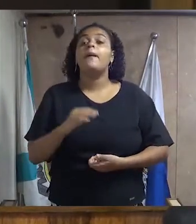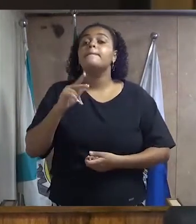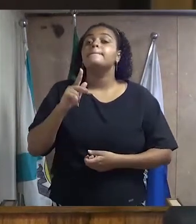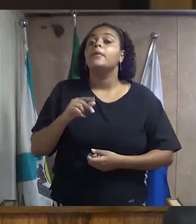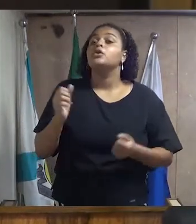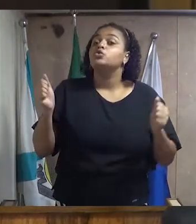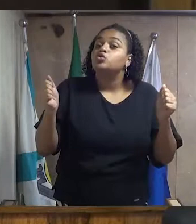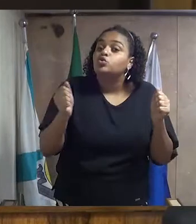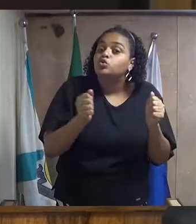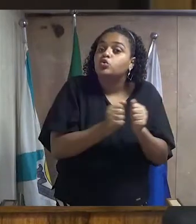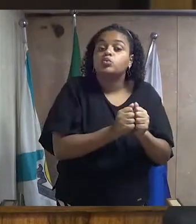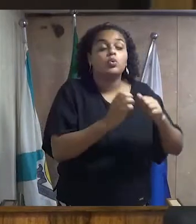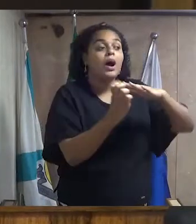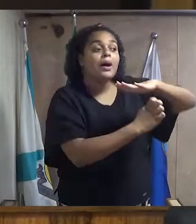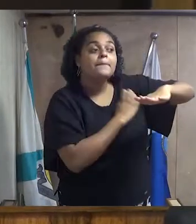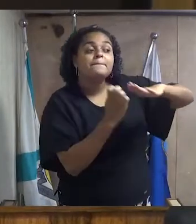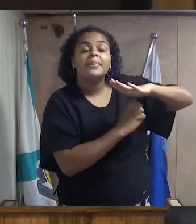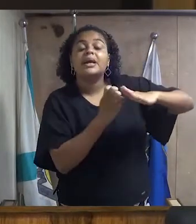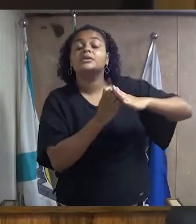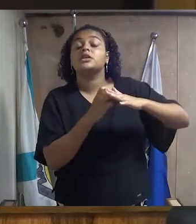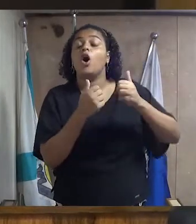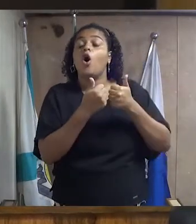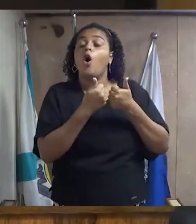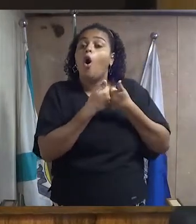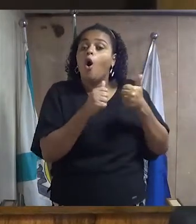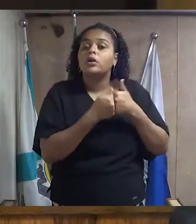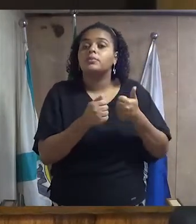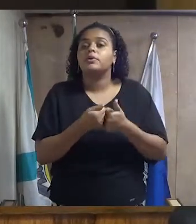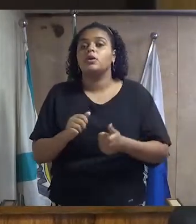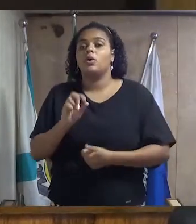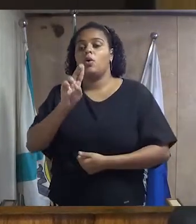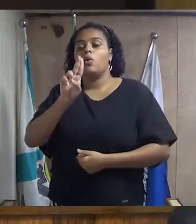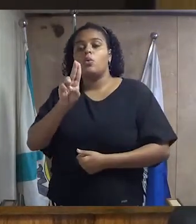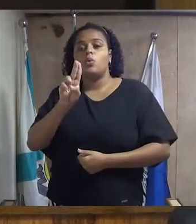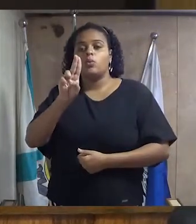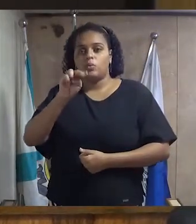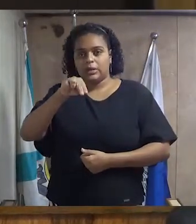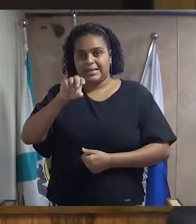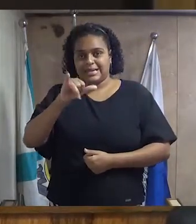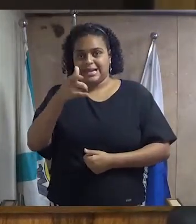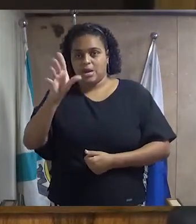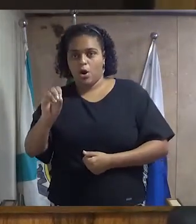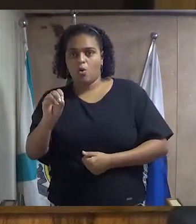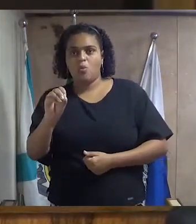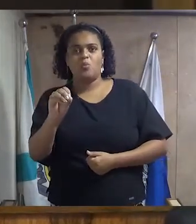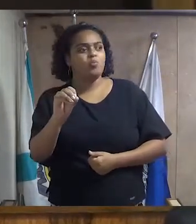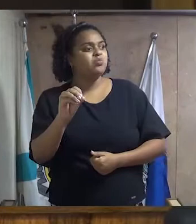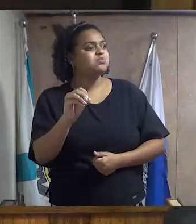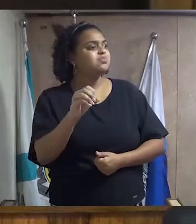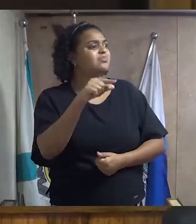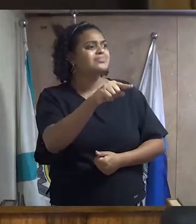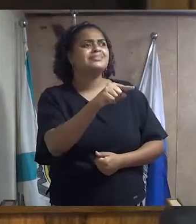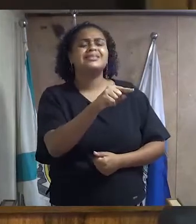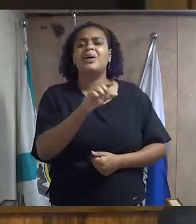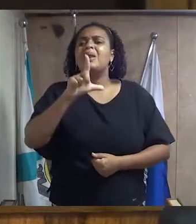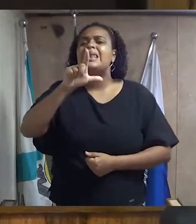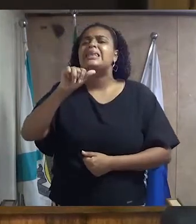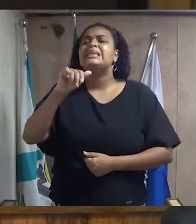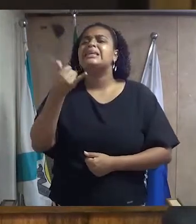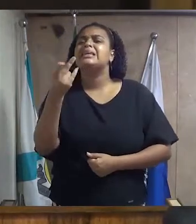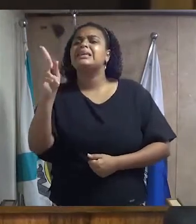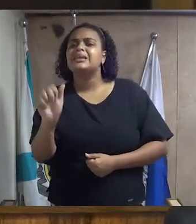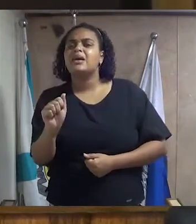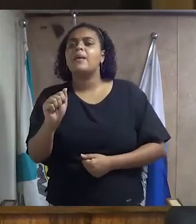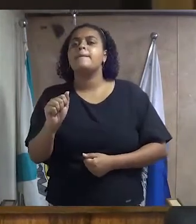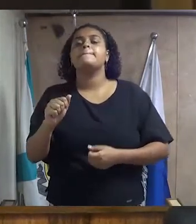posição junto à empresa de ônibus União, que está tendo um descaso enorme com a nossa população. Eu tenho linhas na nossa região, a